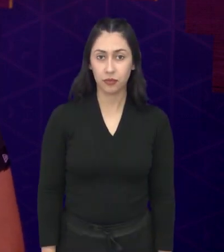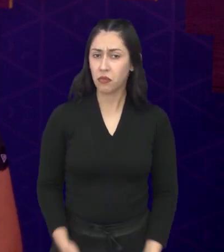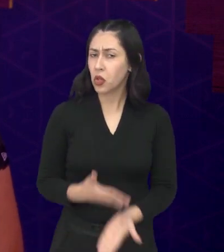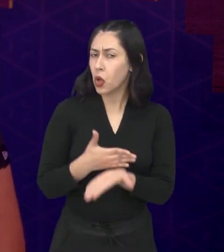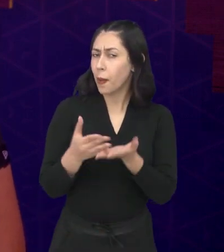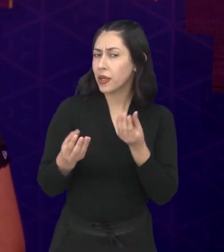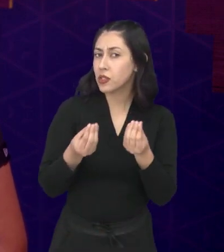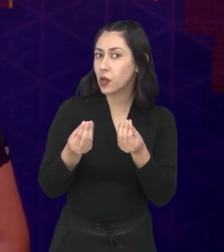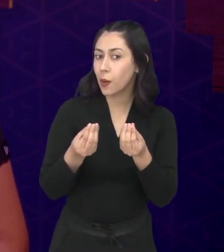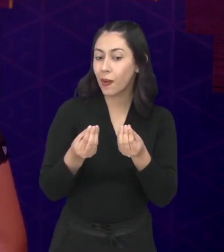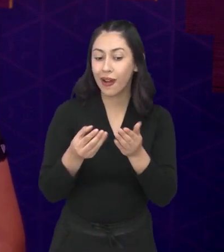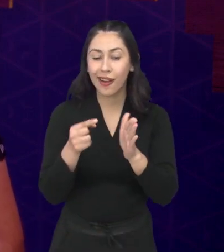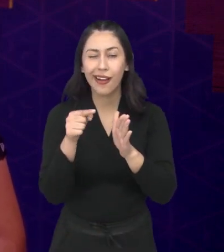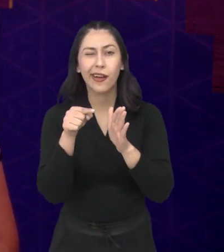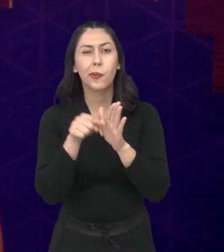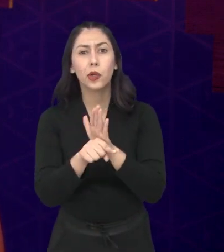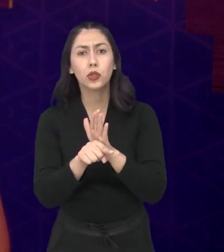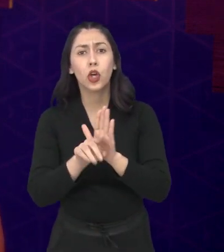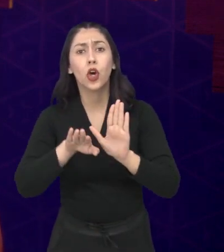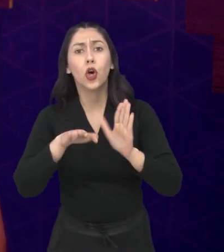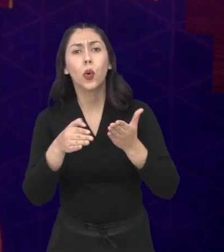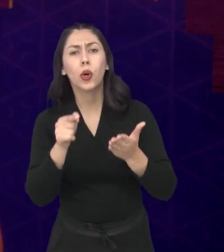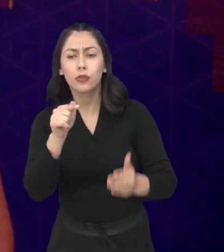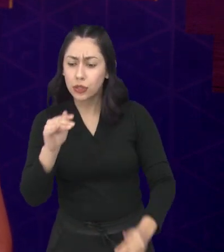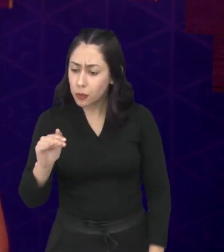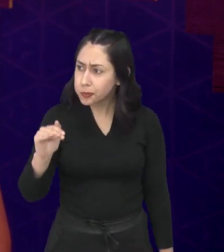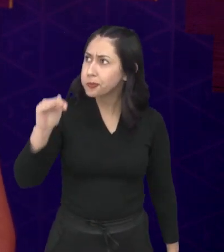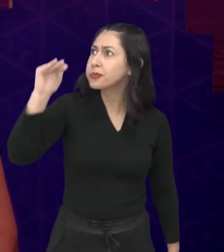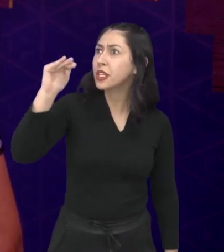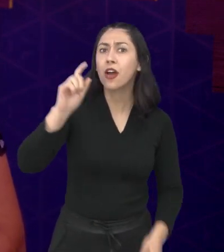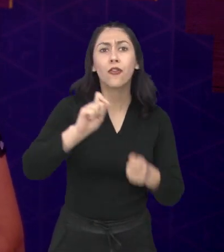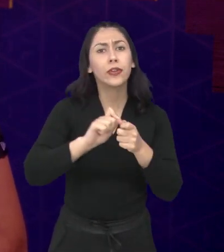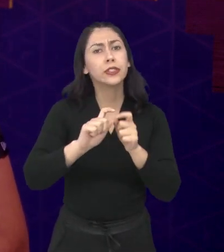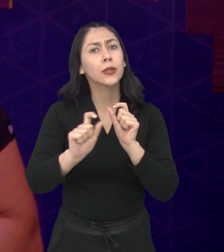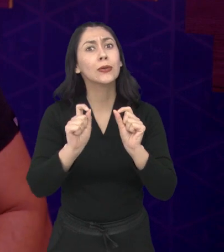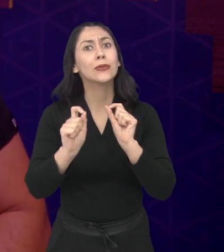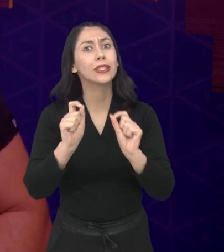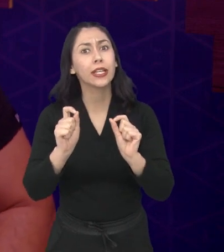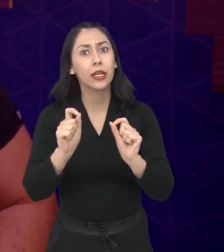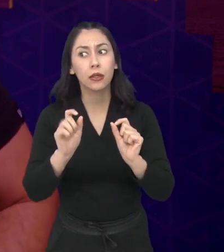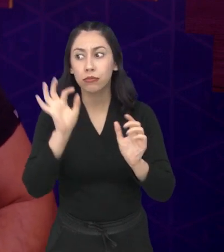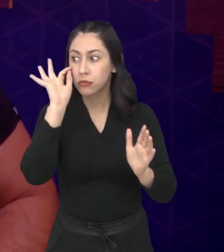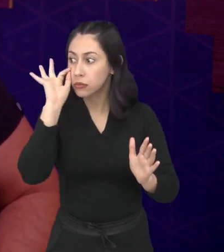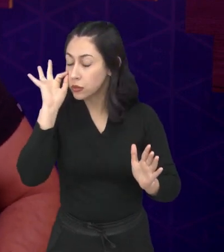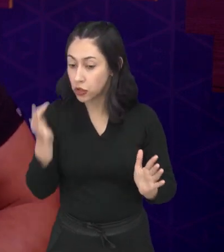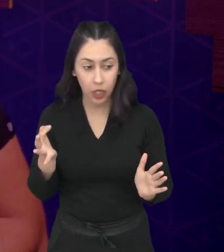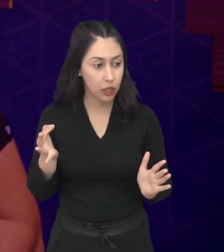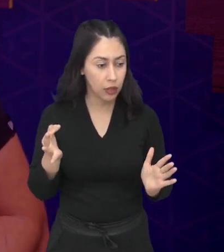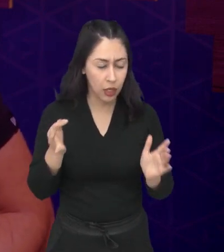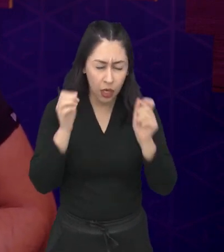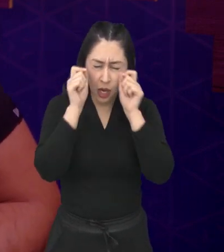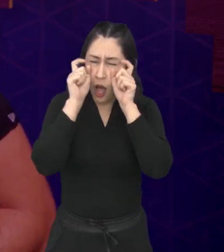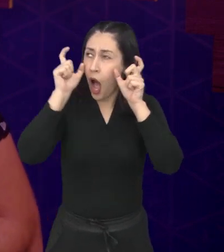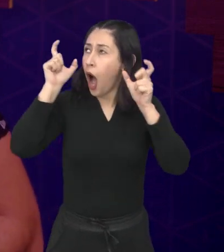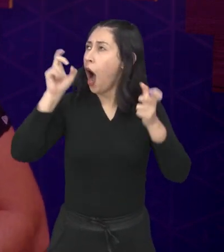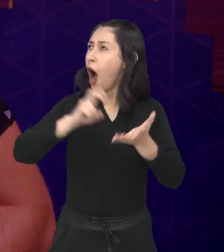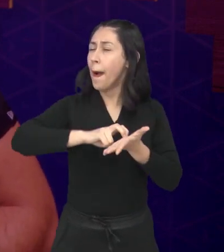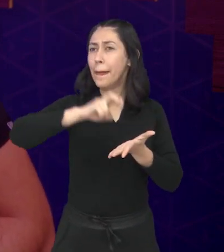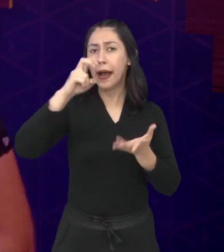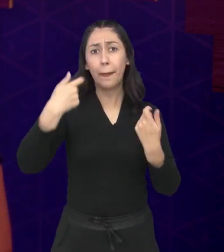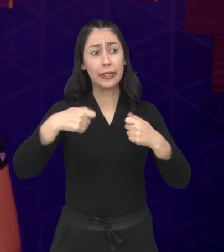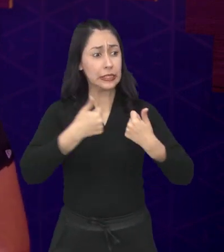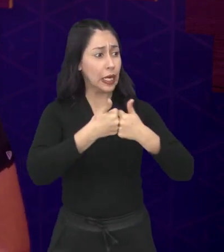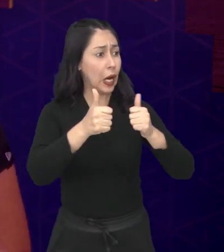Tudo começa com a pergunta: o que você vai ser quando você crescer? Aí, do nada, você já tá acordando cedo para pegar